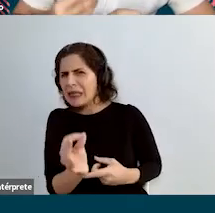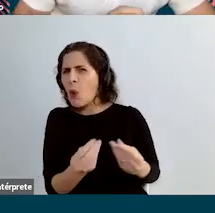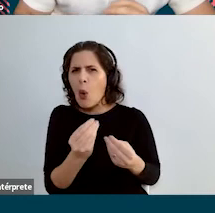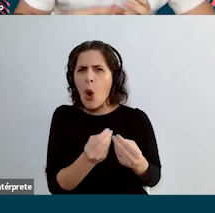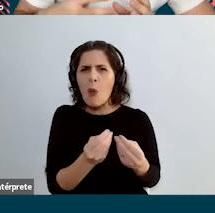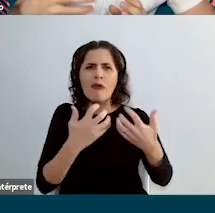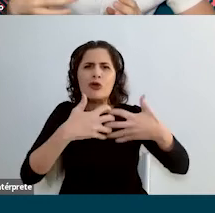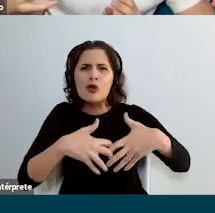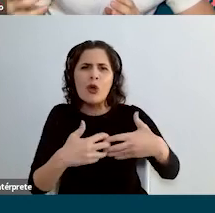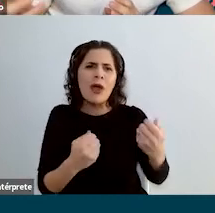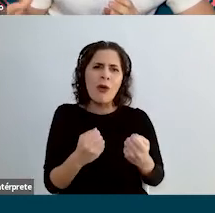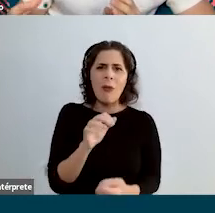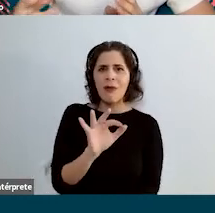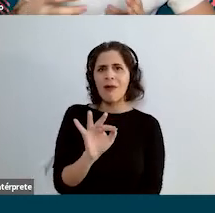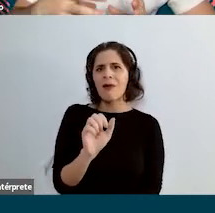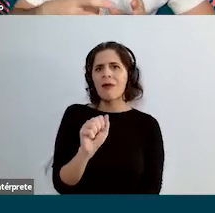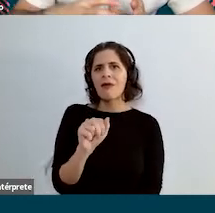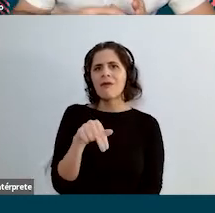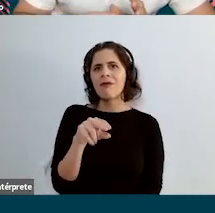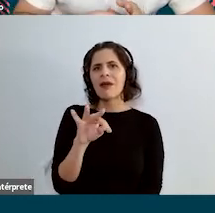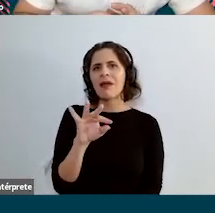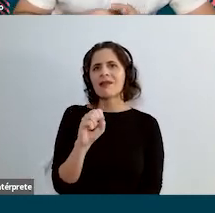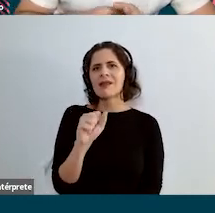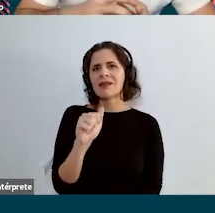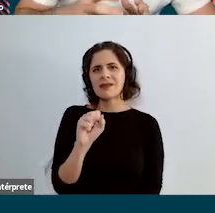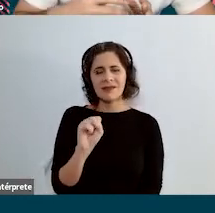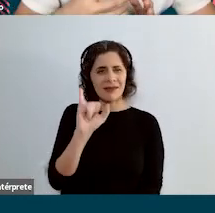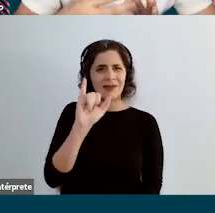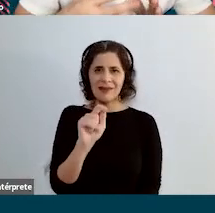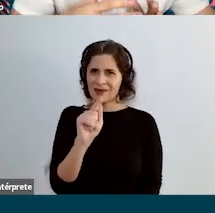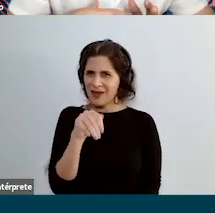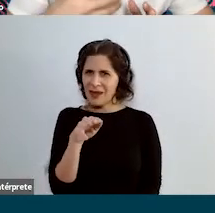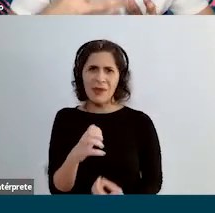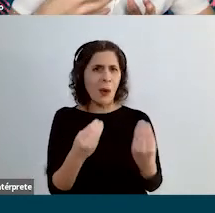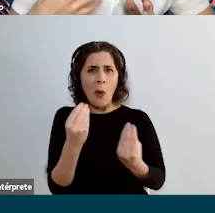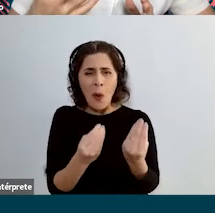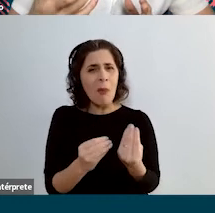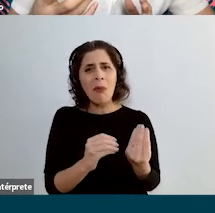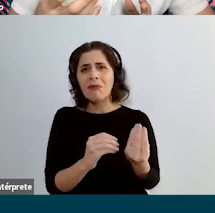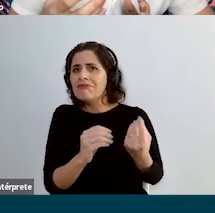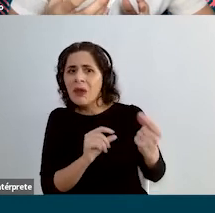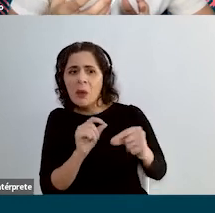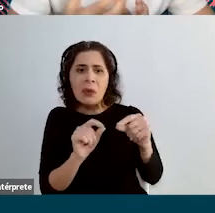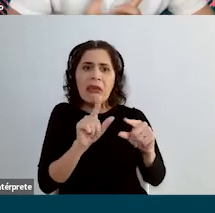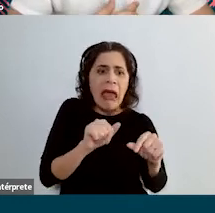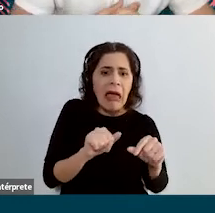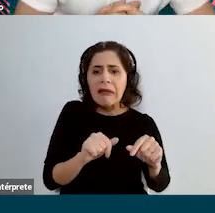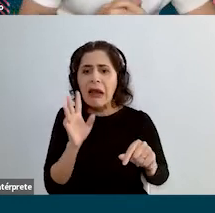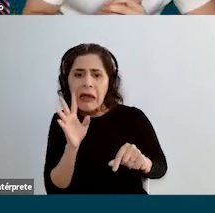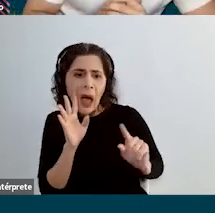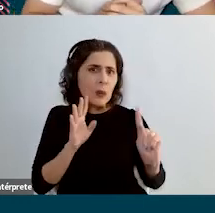de entender como que funcionava o fantasy, o que estava legal, não estava legal, o momento de entender o produto em si,